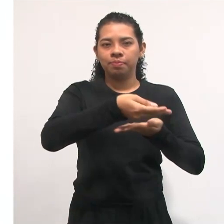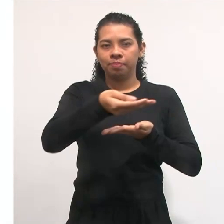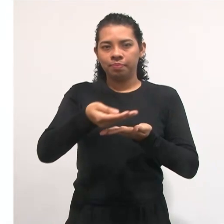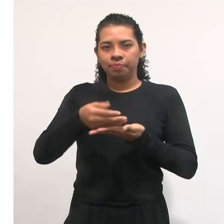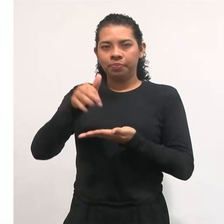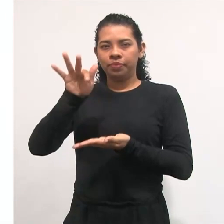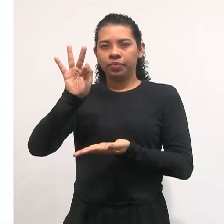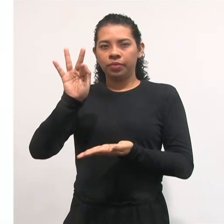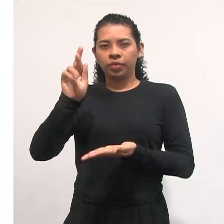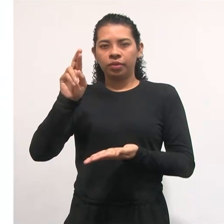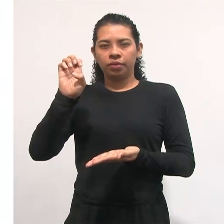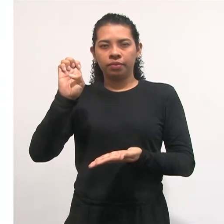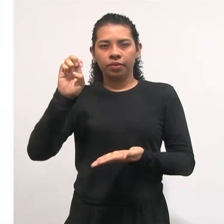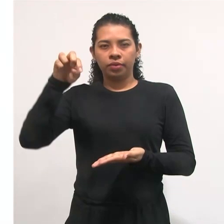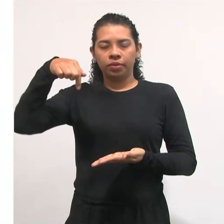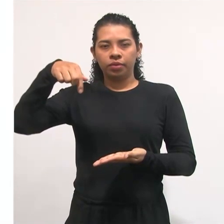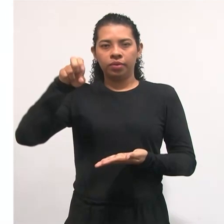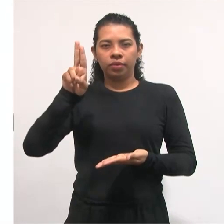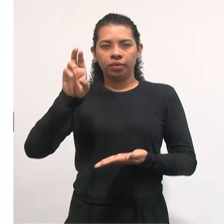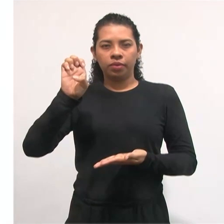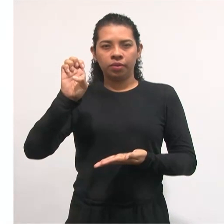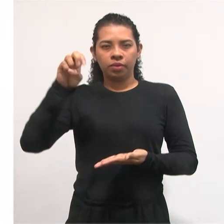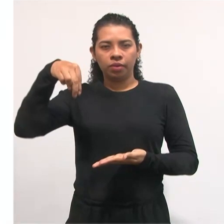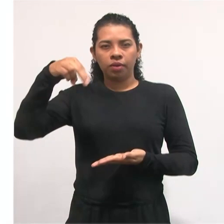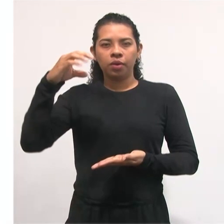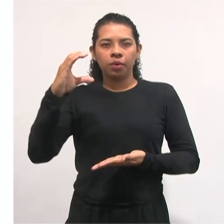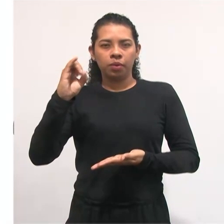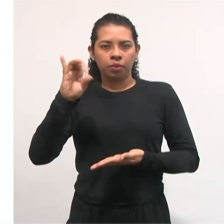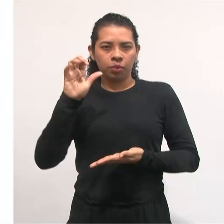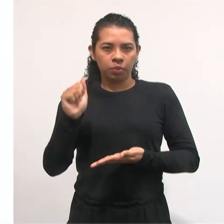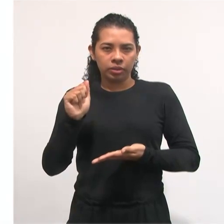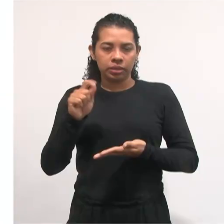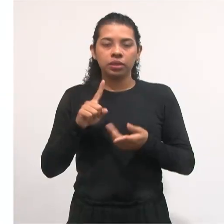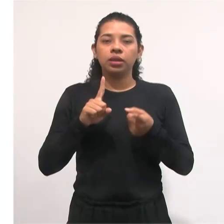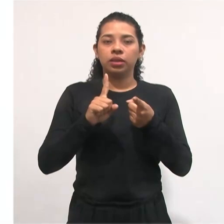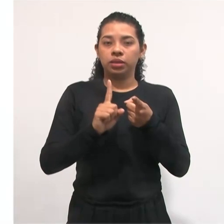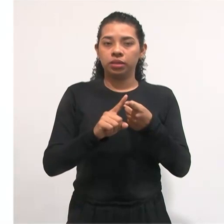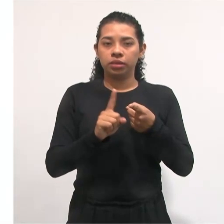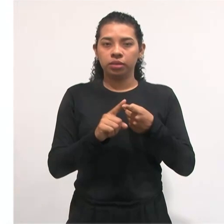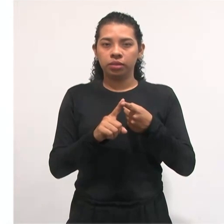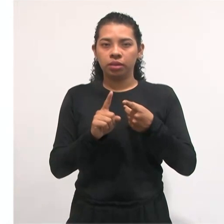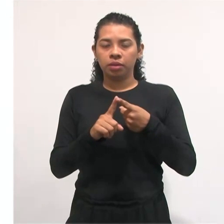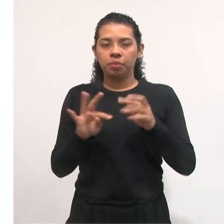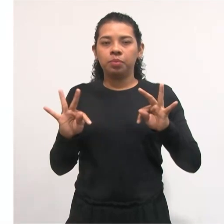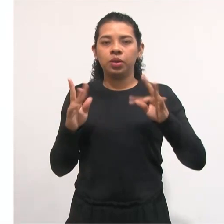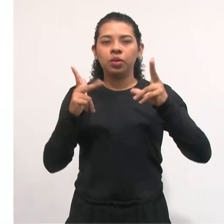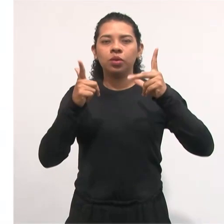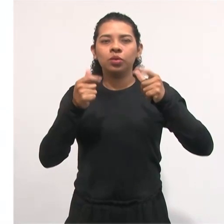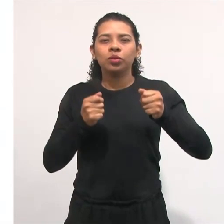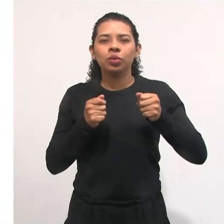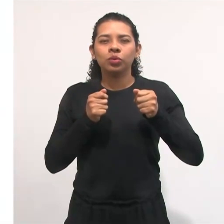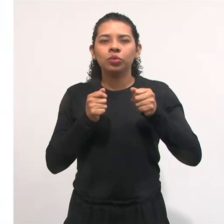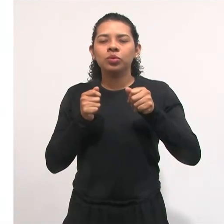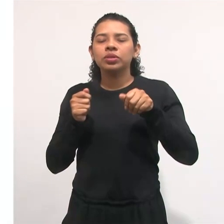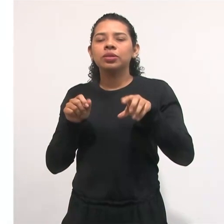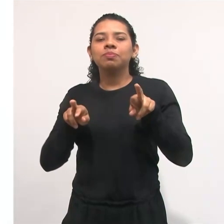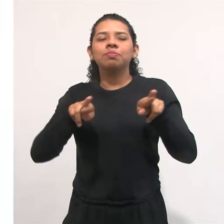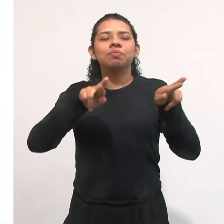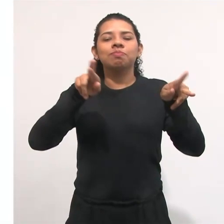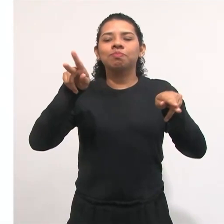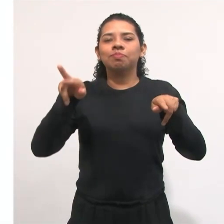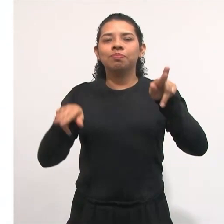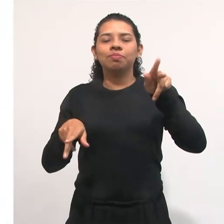e exemplificar os diferentes tipos de tabela e também distinguir os principais